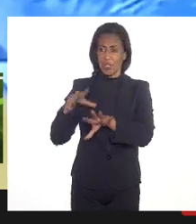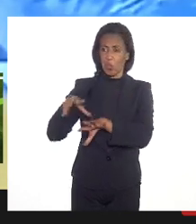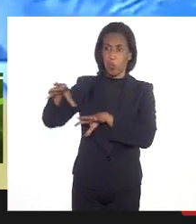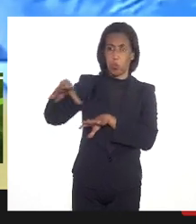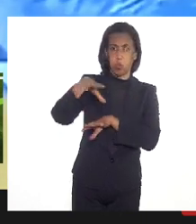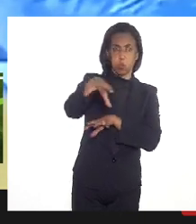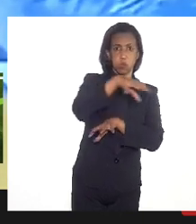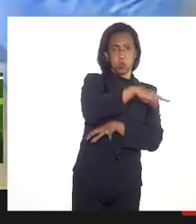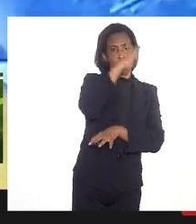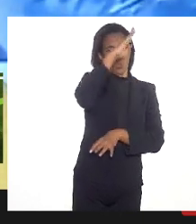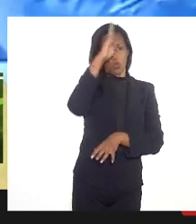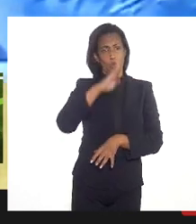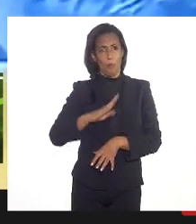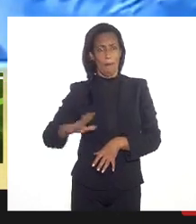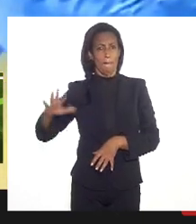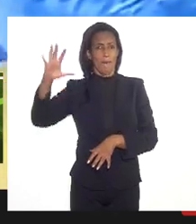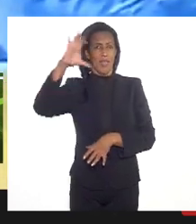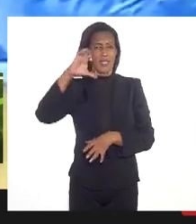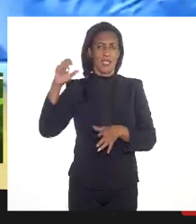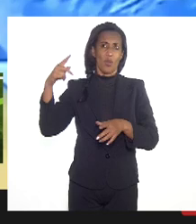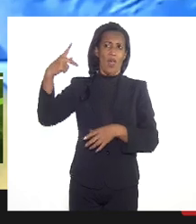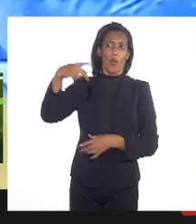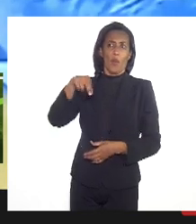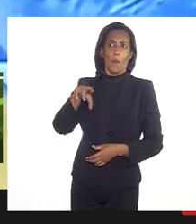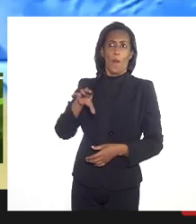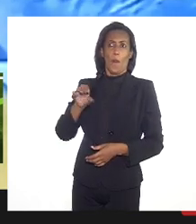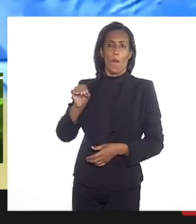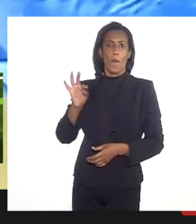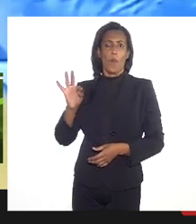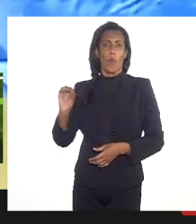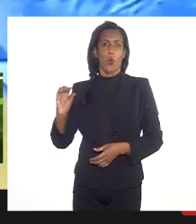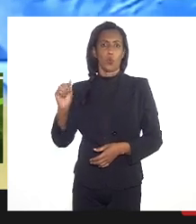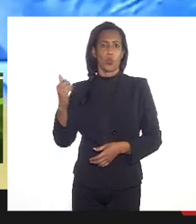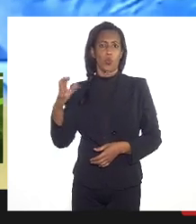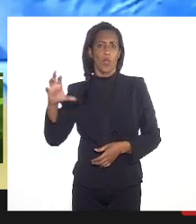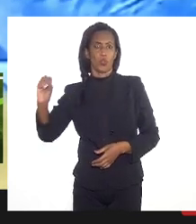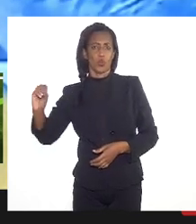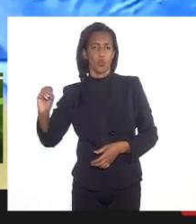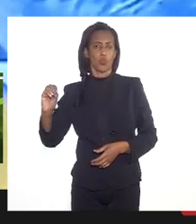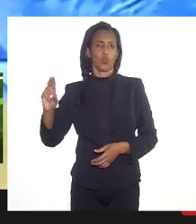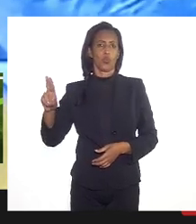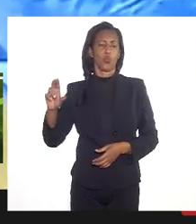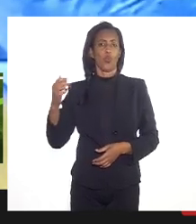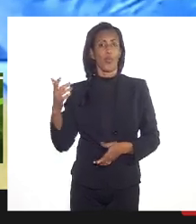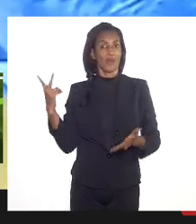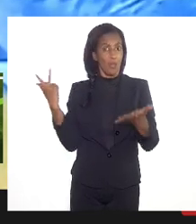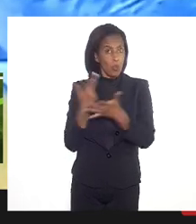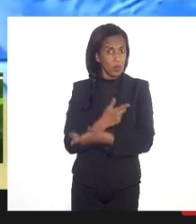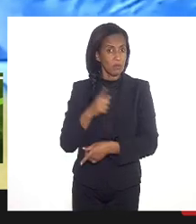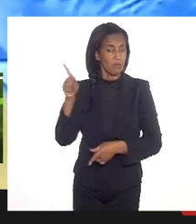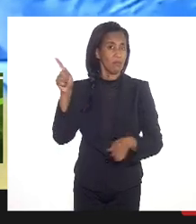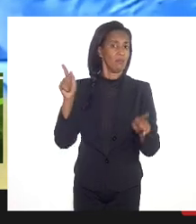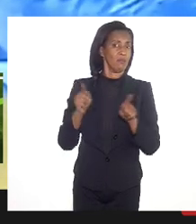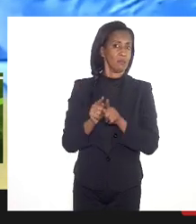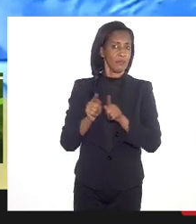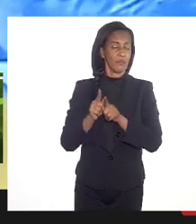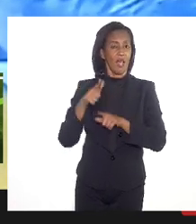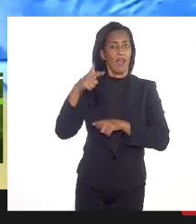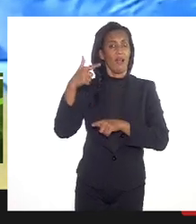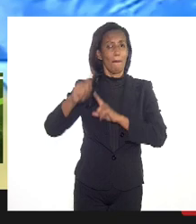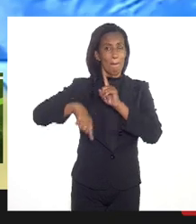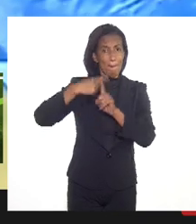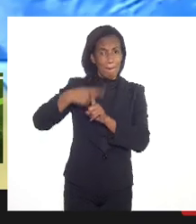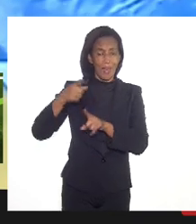do Brasil, a gente sabe que lá do Porto do Açu, o impacto que causou o pessoal de São João da Barra e que está causando, além dos